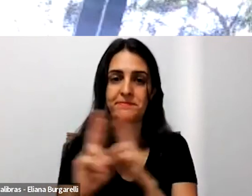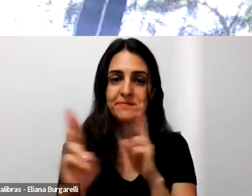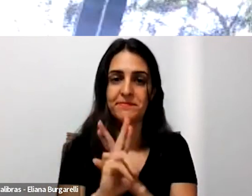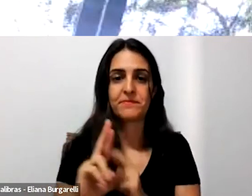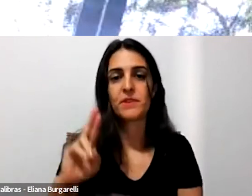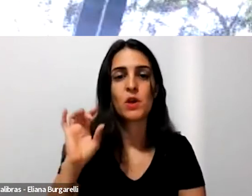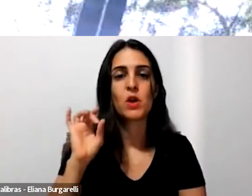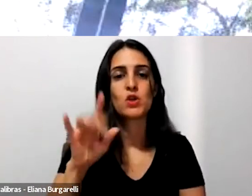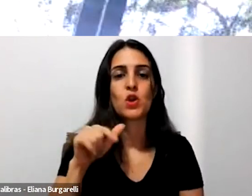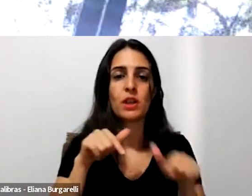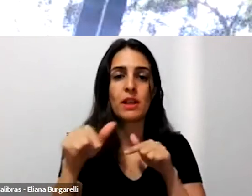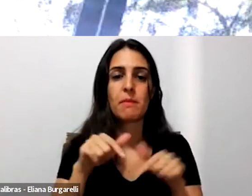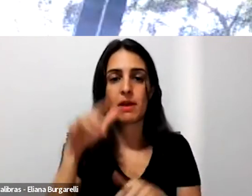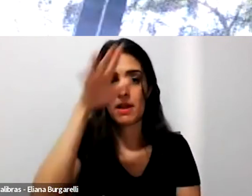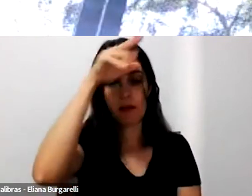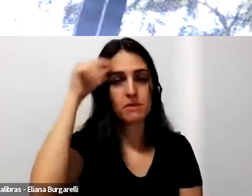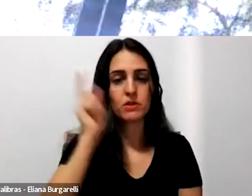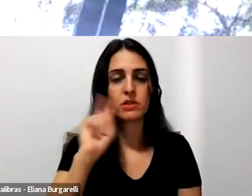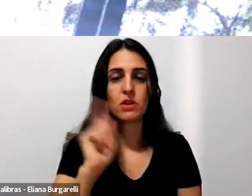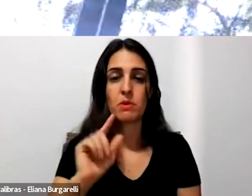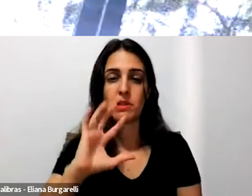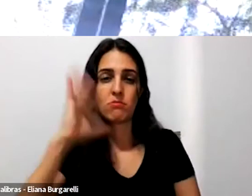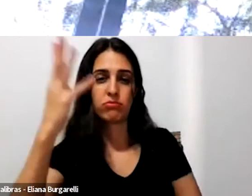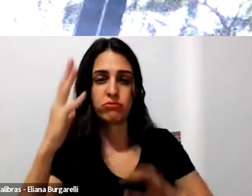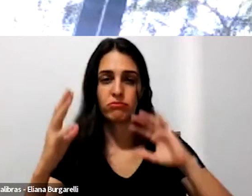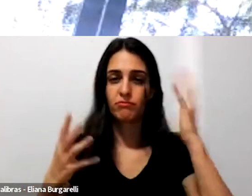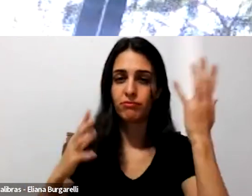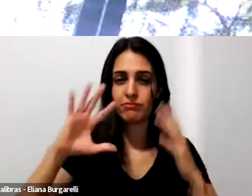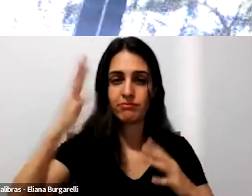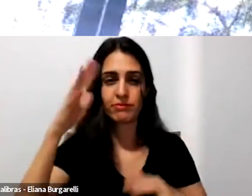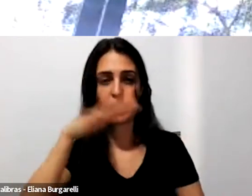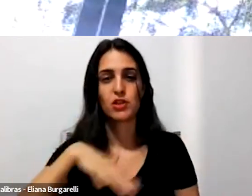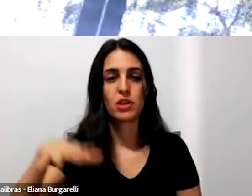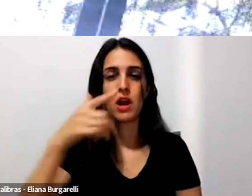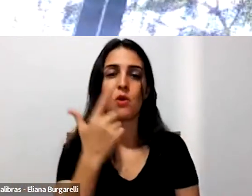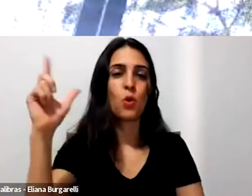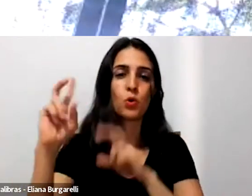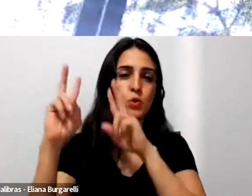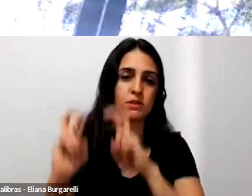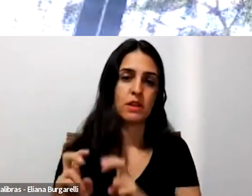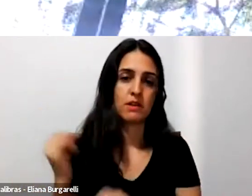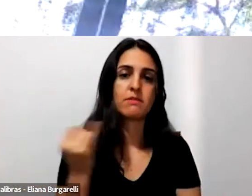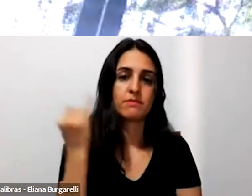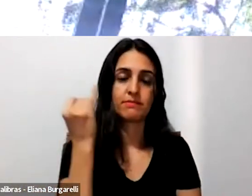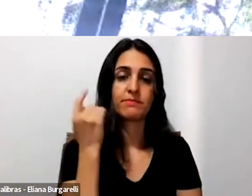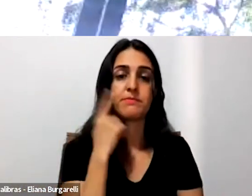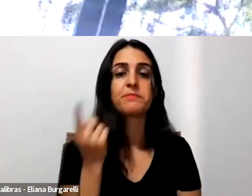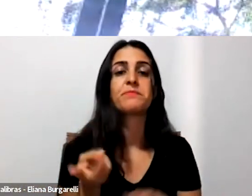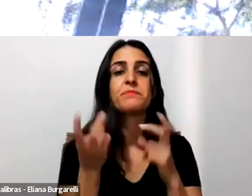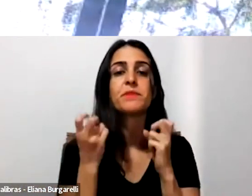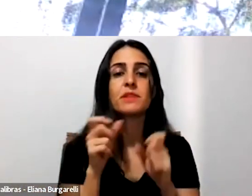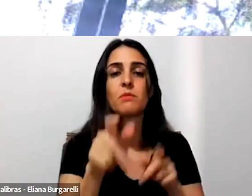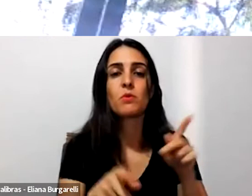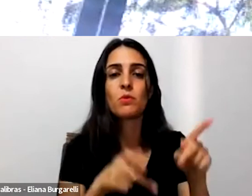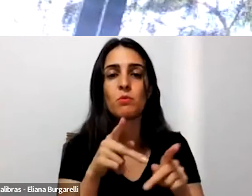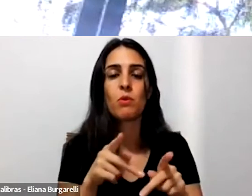costas para a América Latina em muitas de suas relações, e a gente quer e pode fortalecer